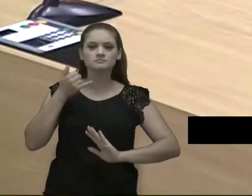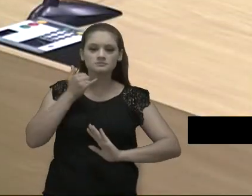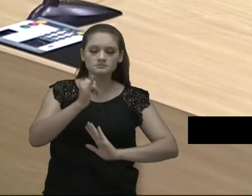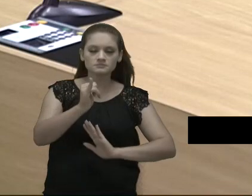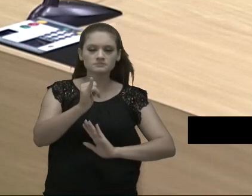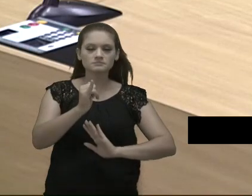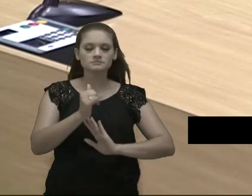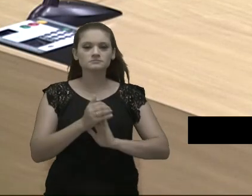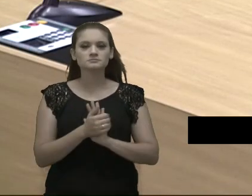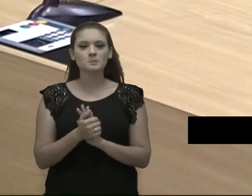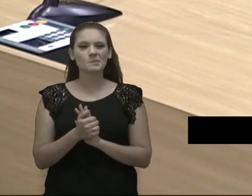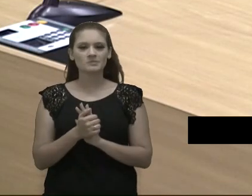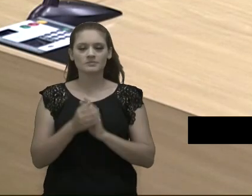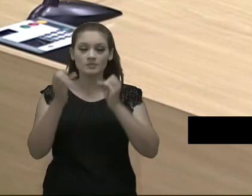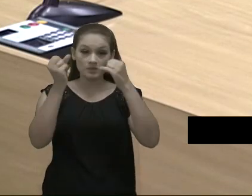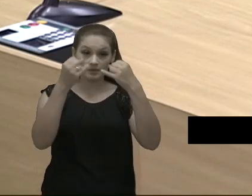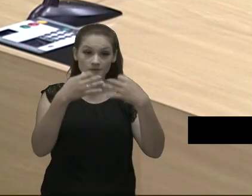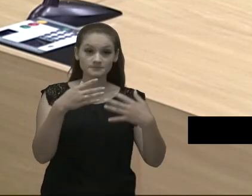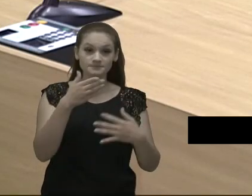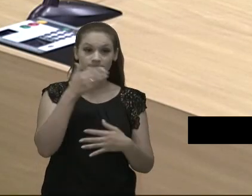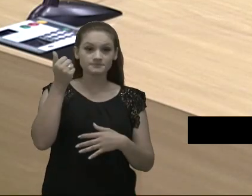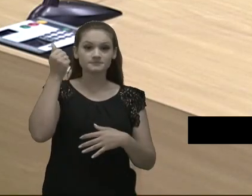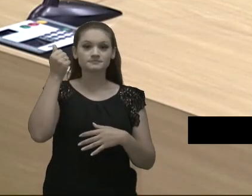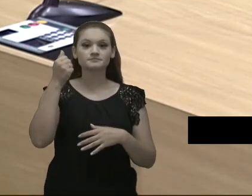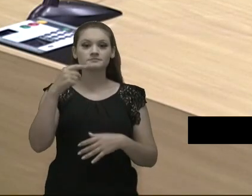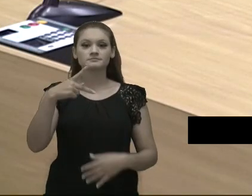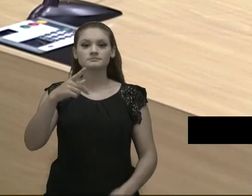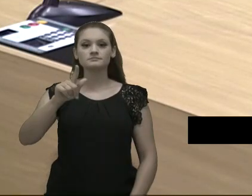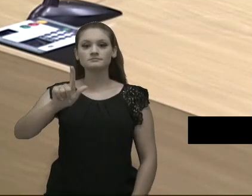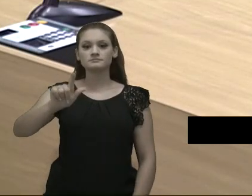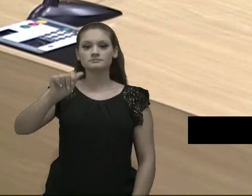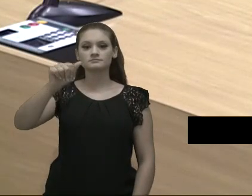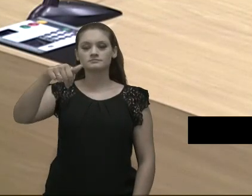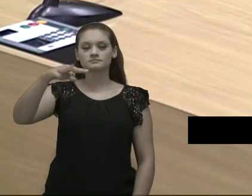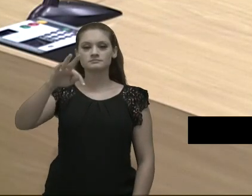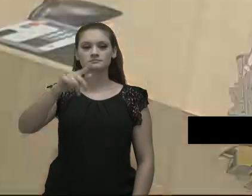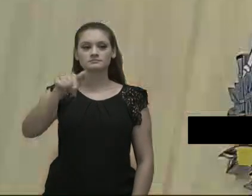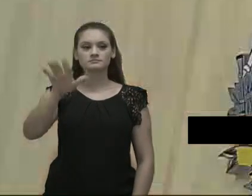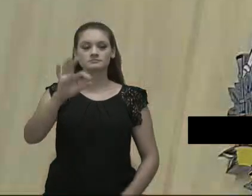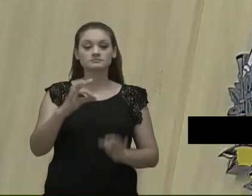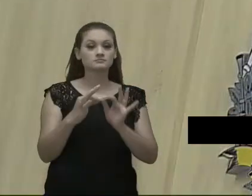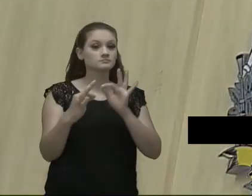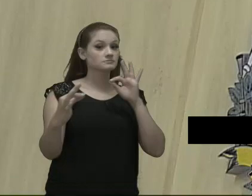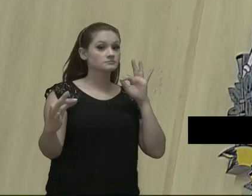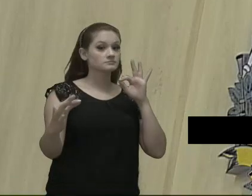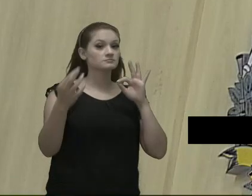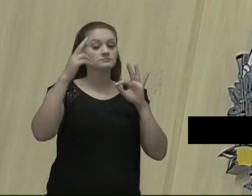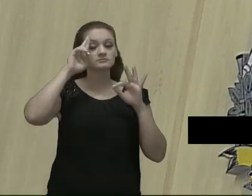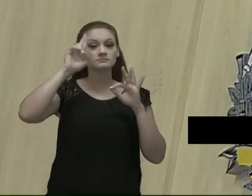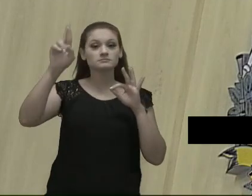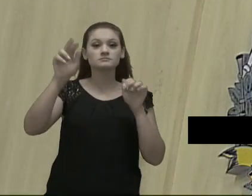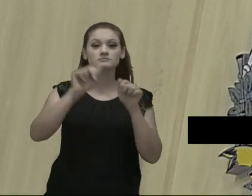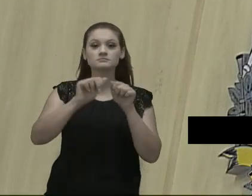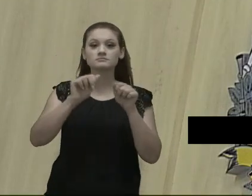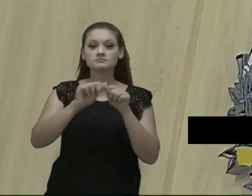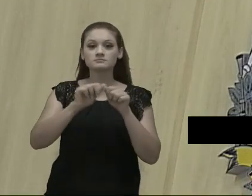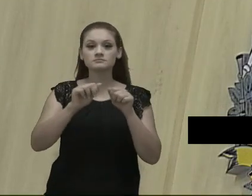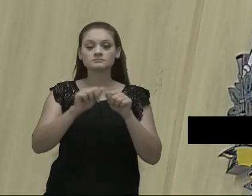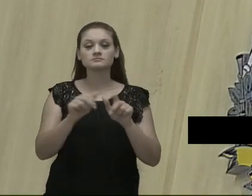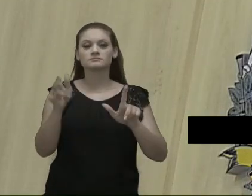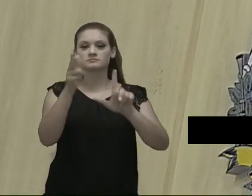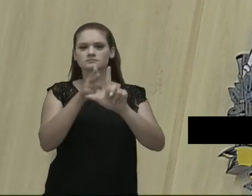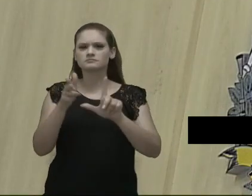sobre aviso. É uma... Explica melhor para a gente. Plantão à distância. Tá, esse plantão à distância, então o senhor faz de forma virtual,